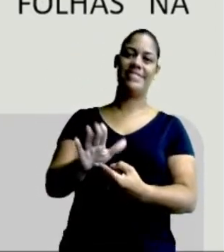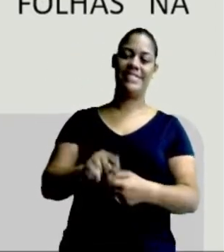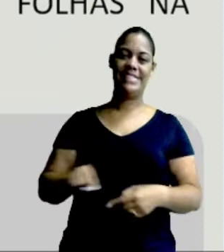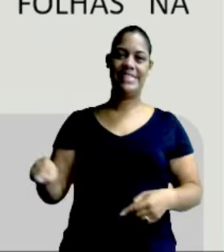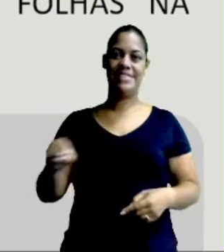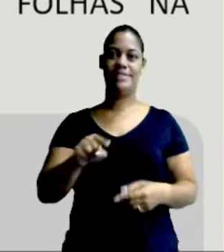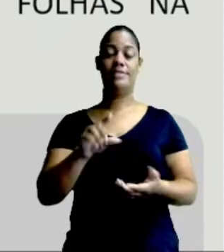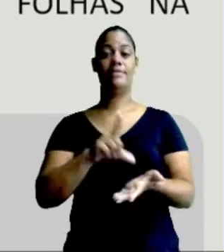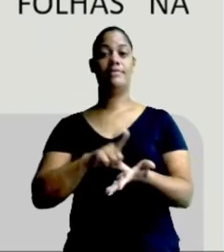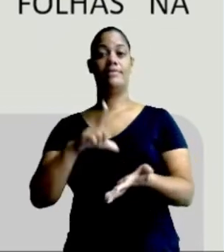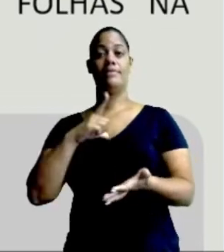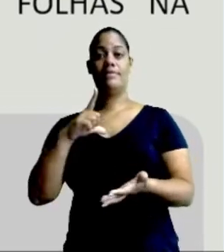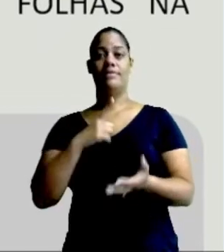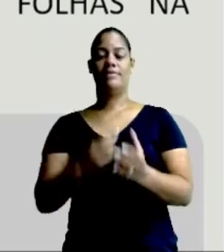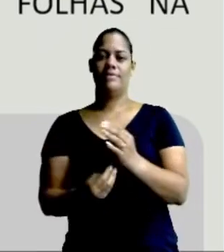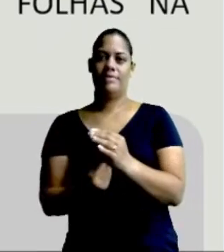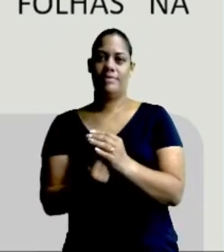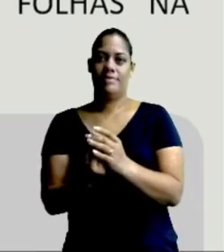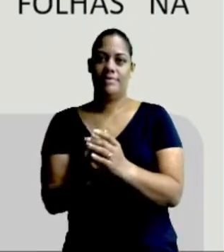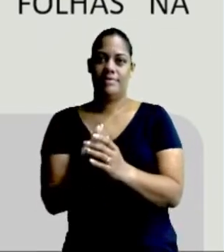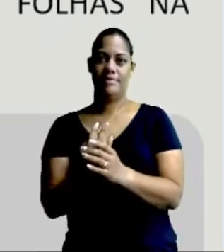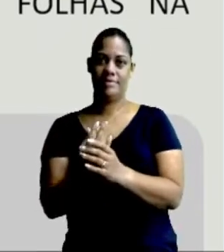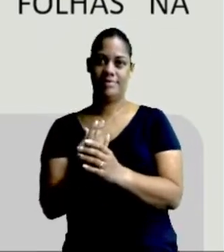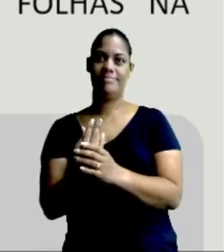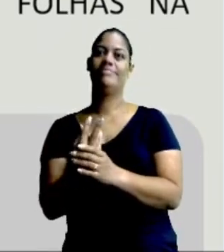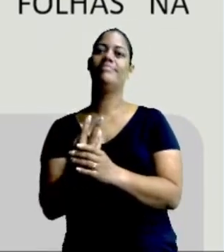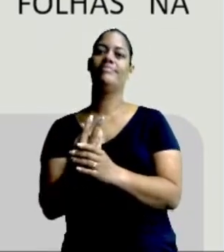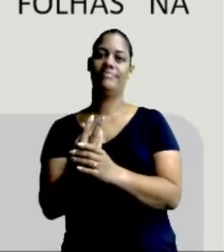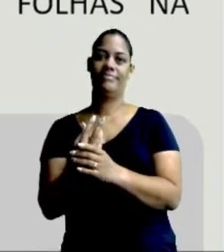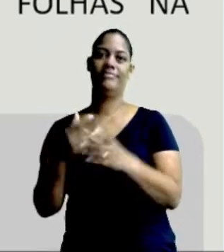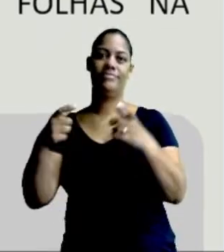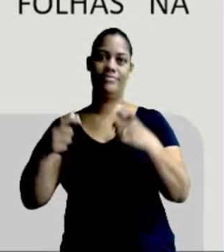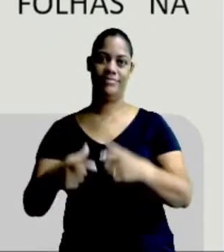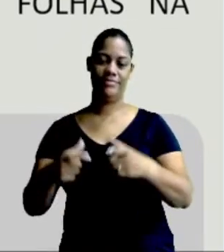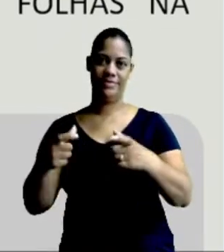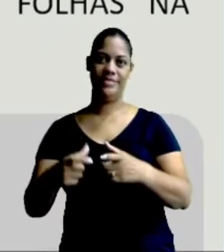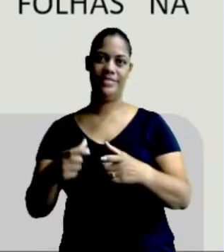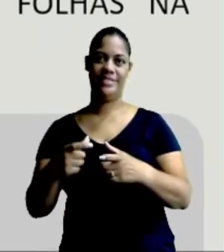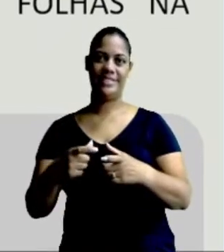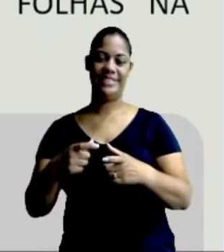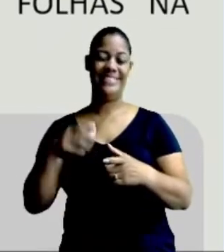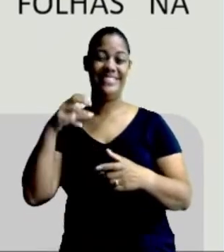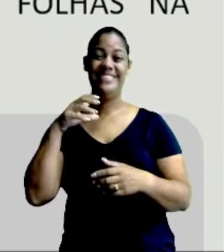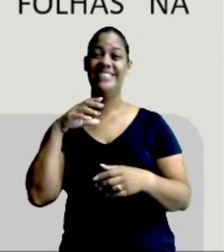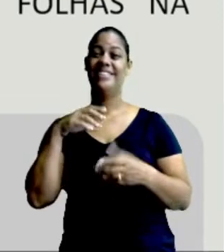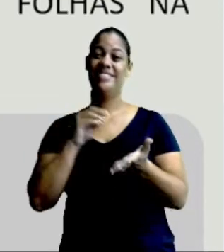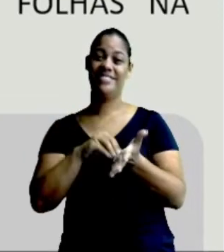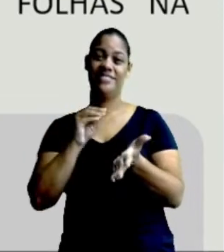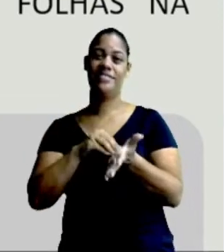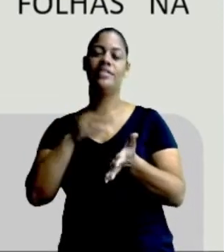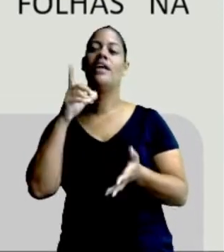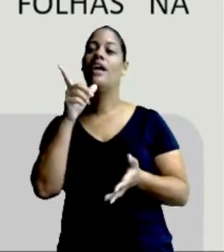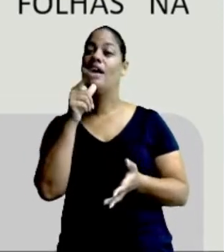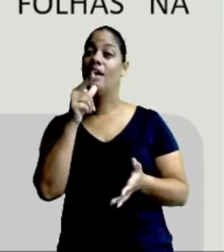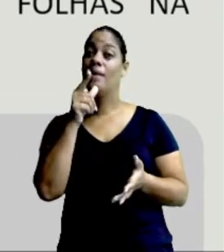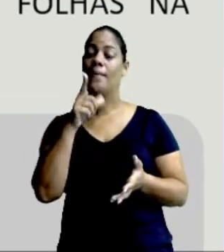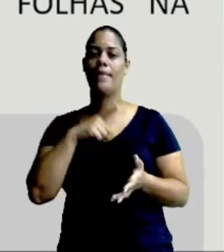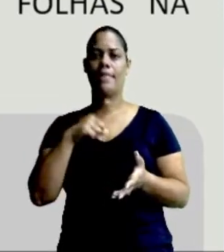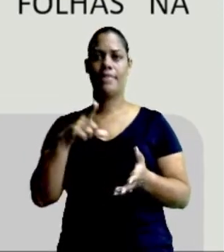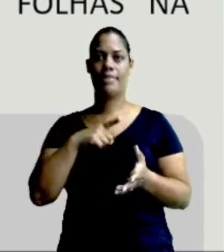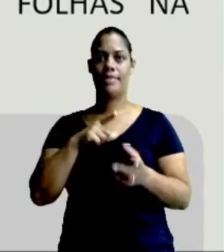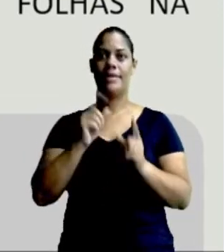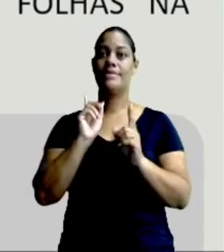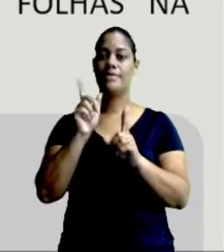ter plantas xerófitas, que são plantas adaptadas à aridez, né, à seca, com